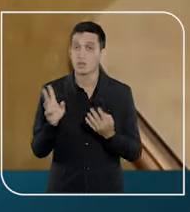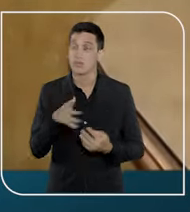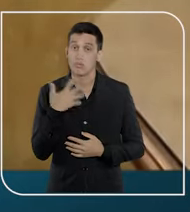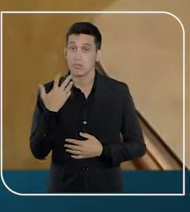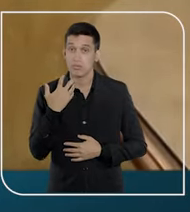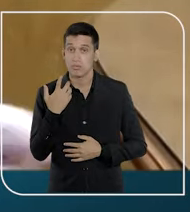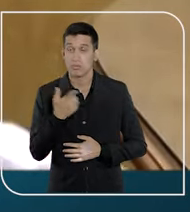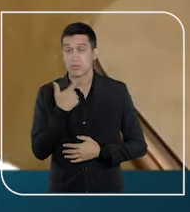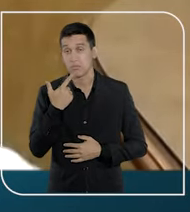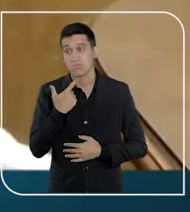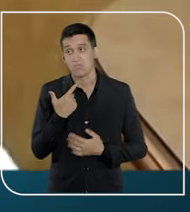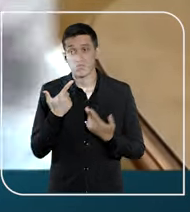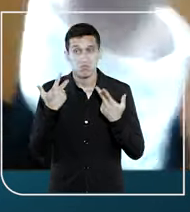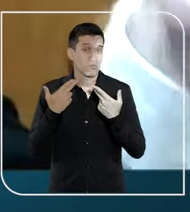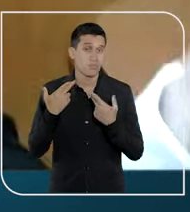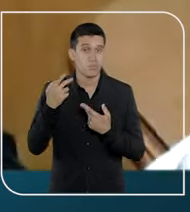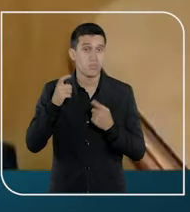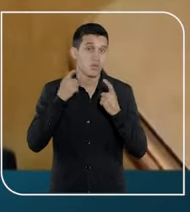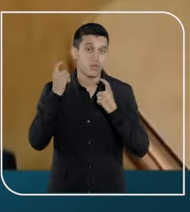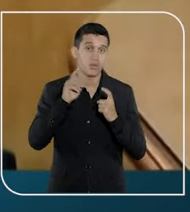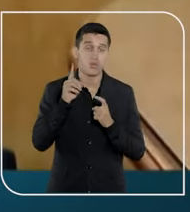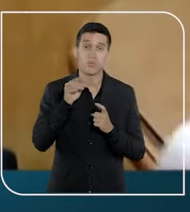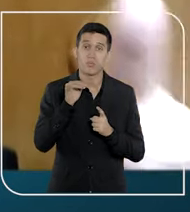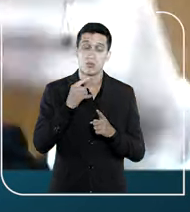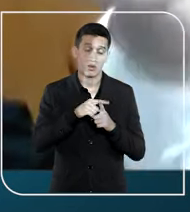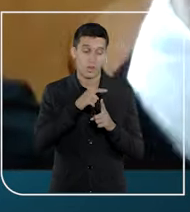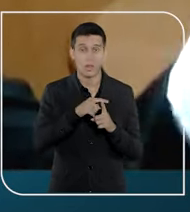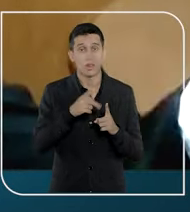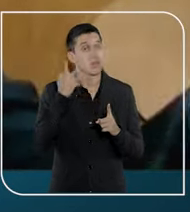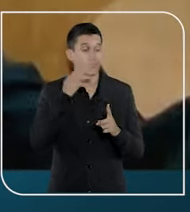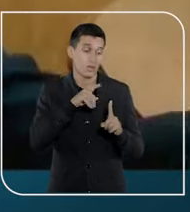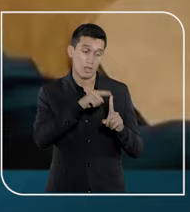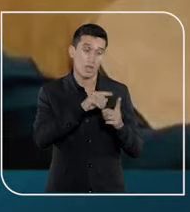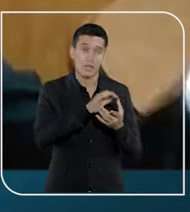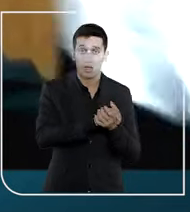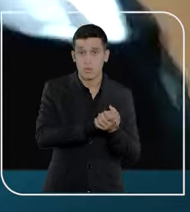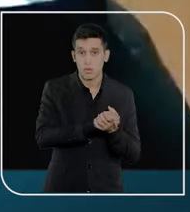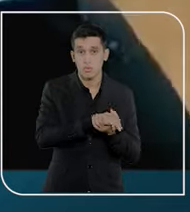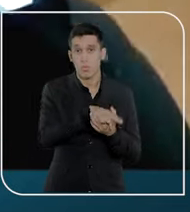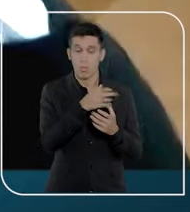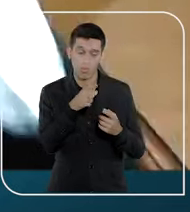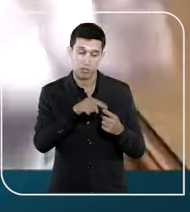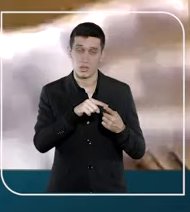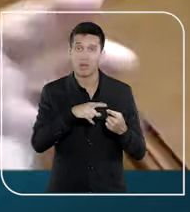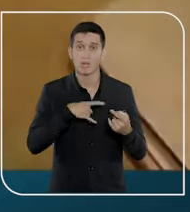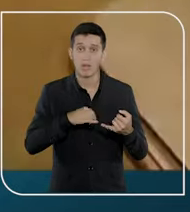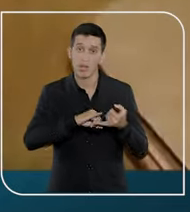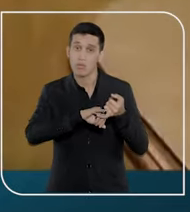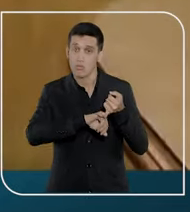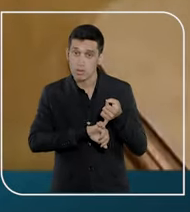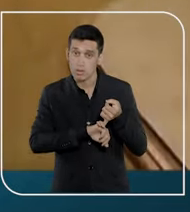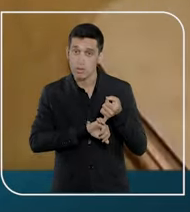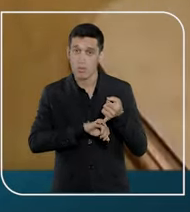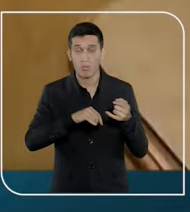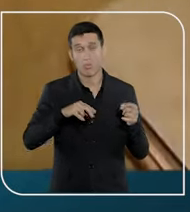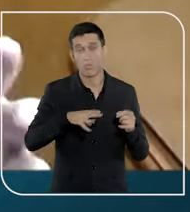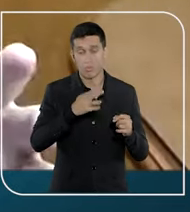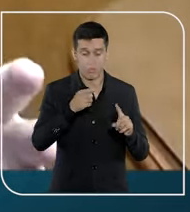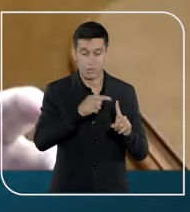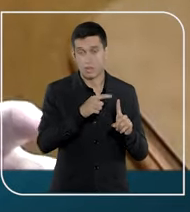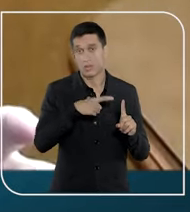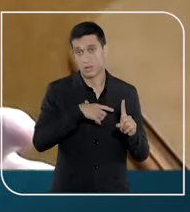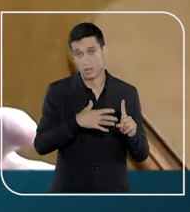porque normalmente ou ele é casado ou ele vive em união estável e daí ele tem filho. Então, esses também têm